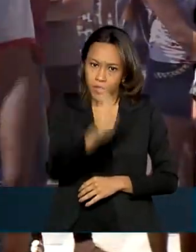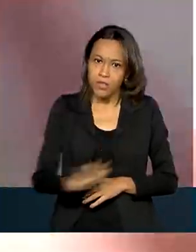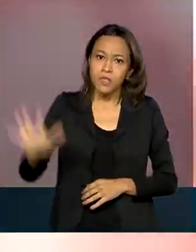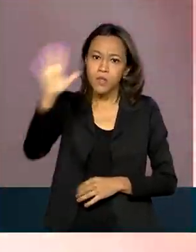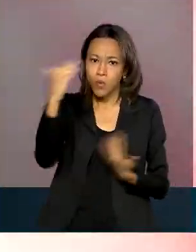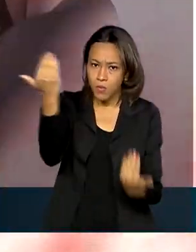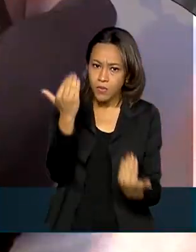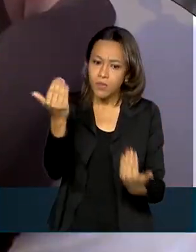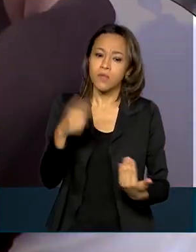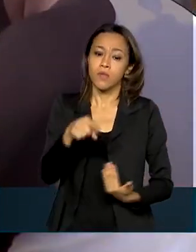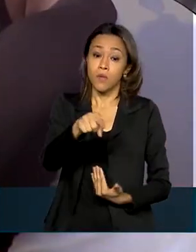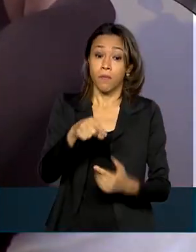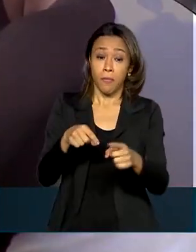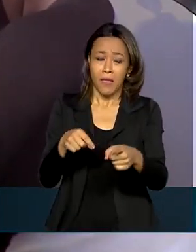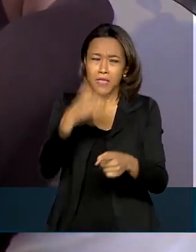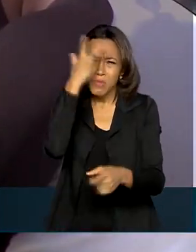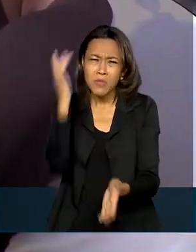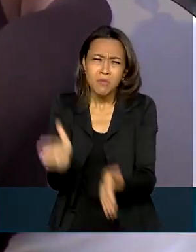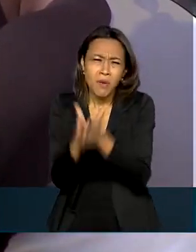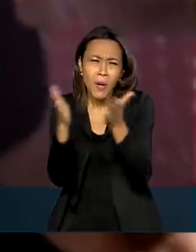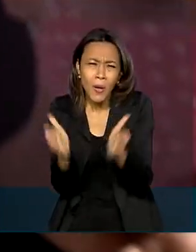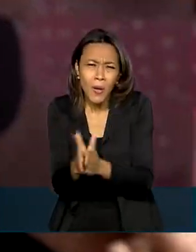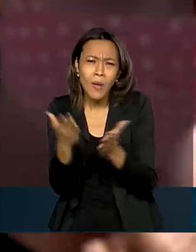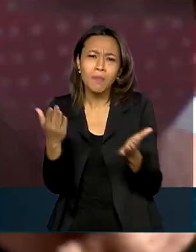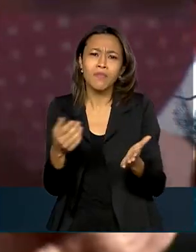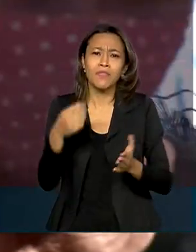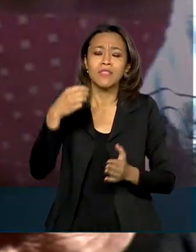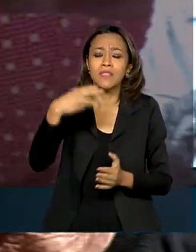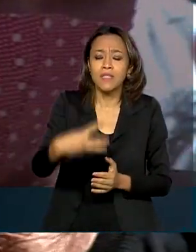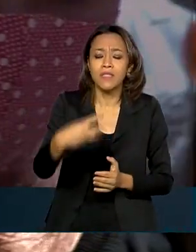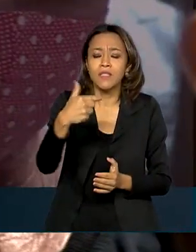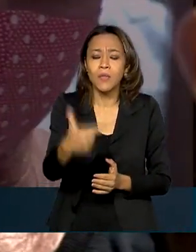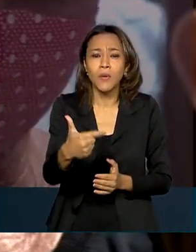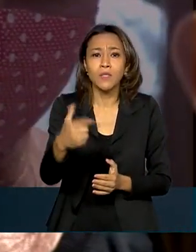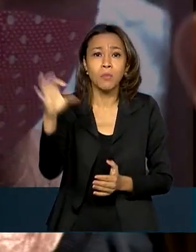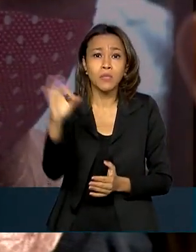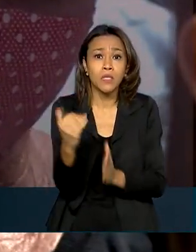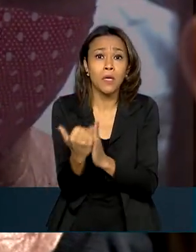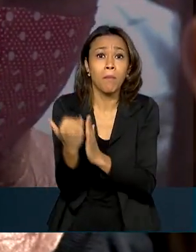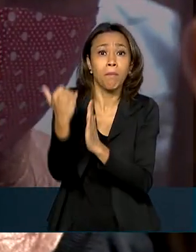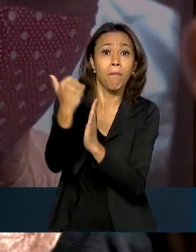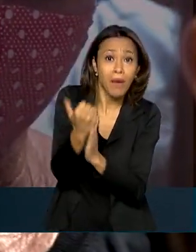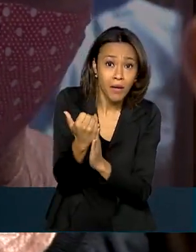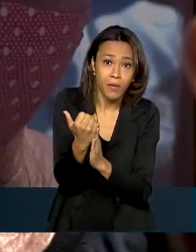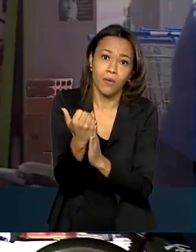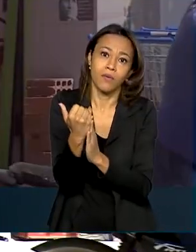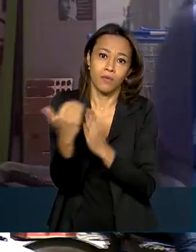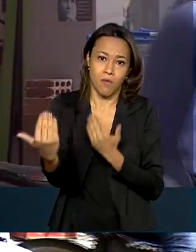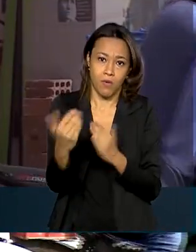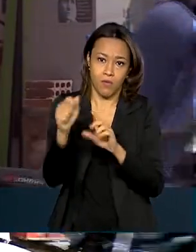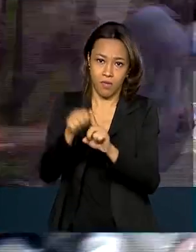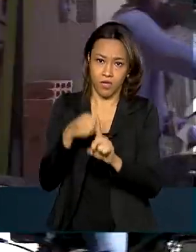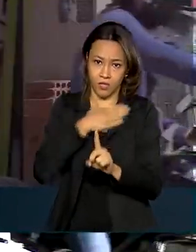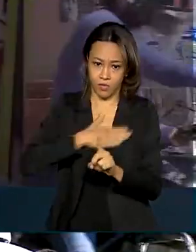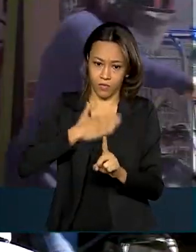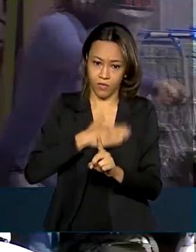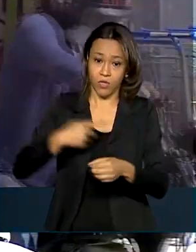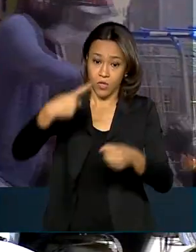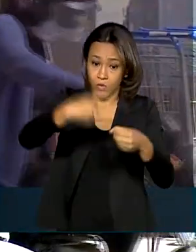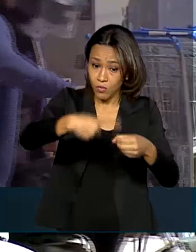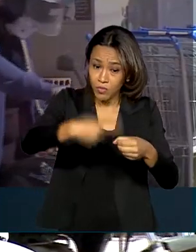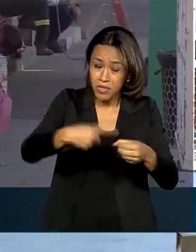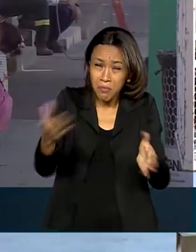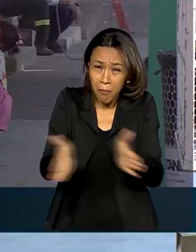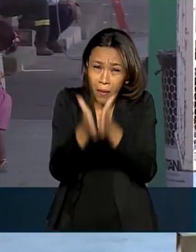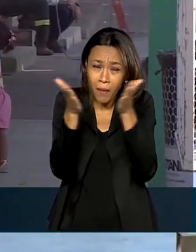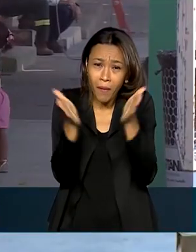IPEA, a renda dos mais pobres foi 32% maior que o habitual em agosto. Entre os municípios mais